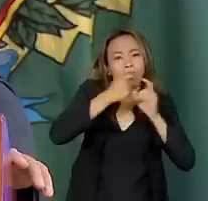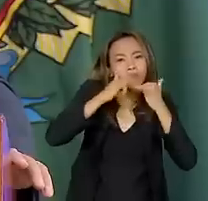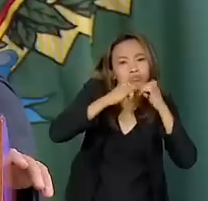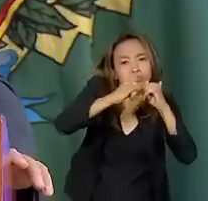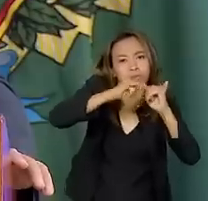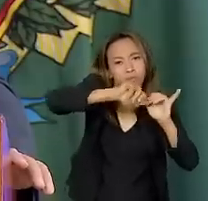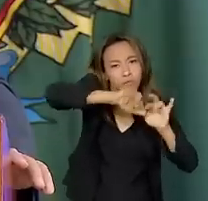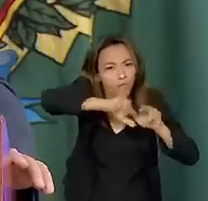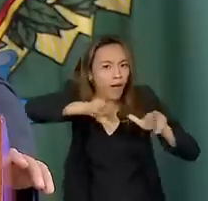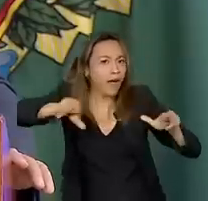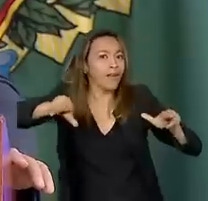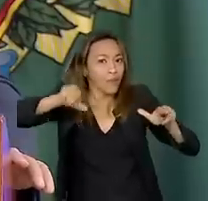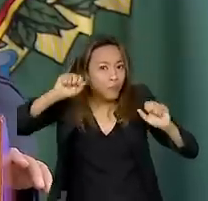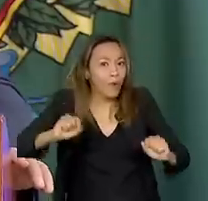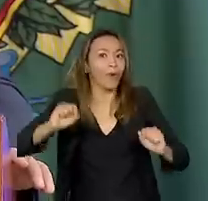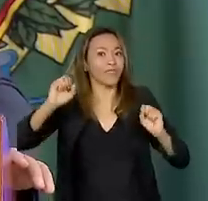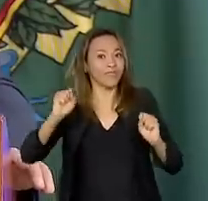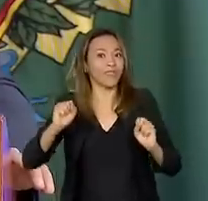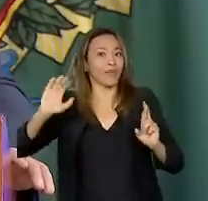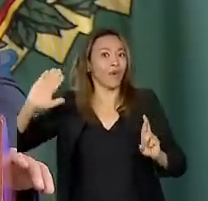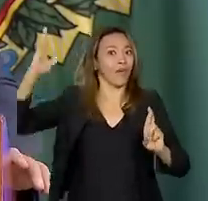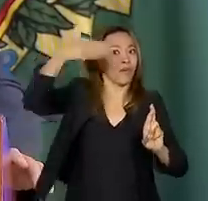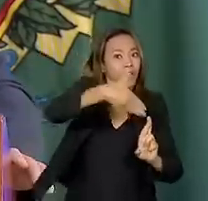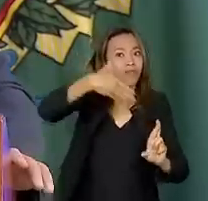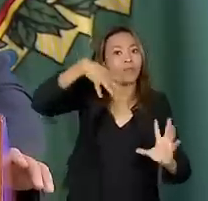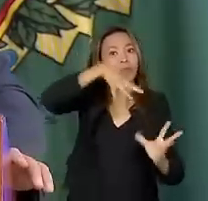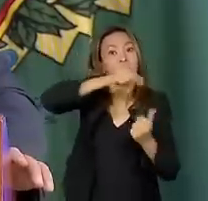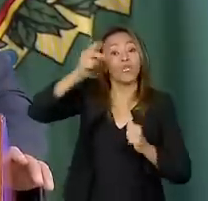o mundo o que a Arábia Saudita foi